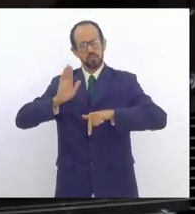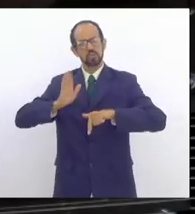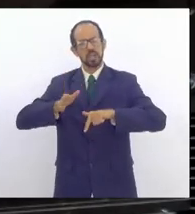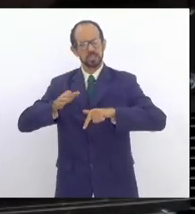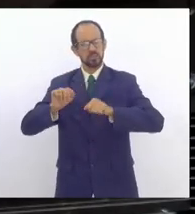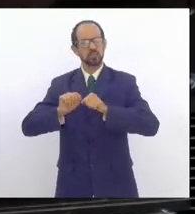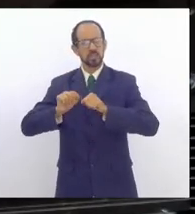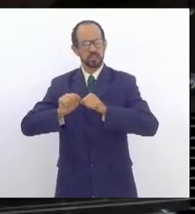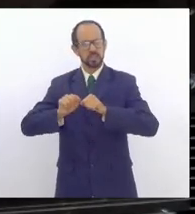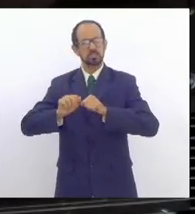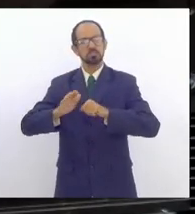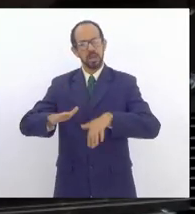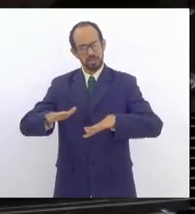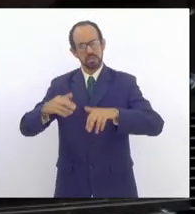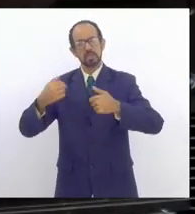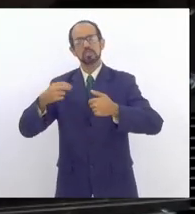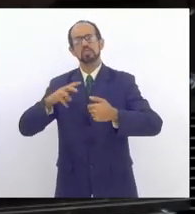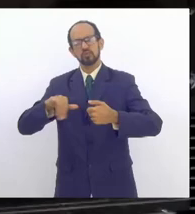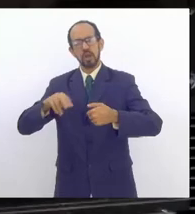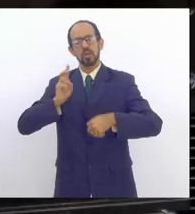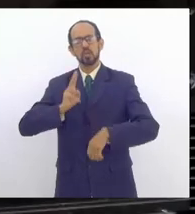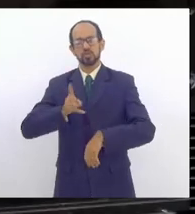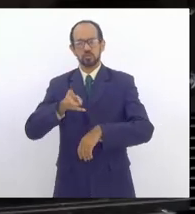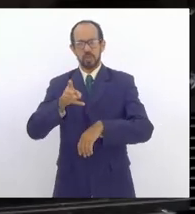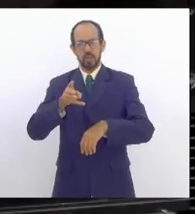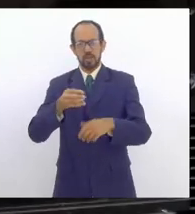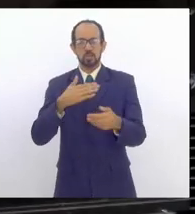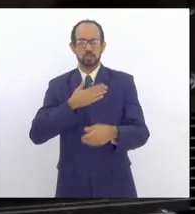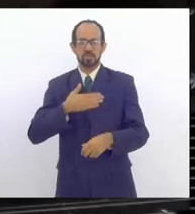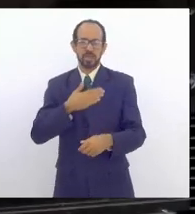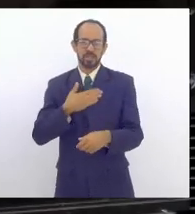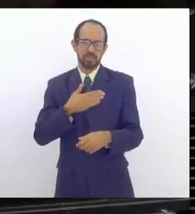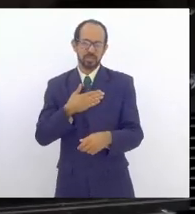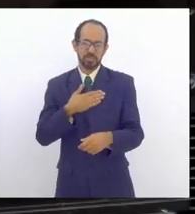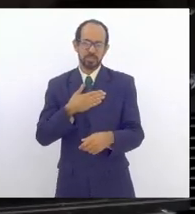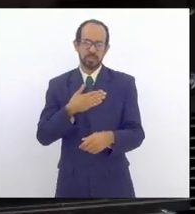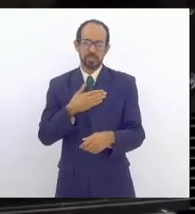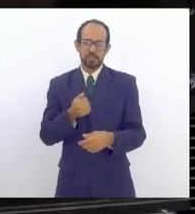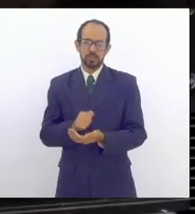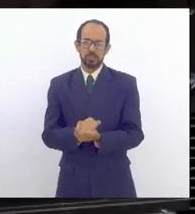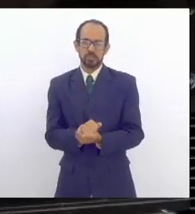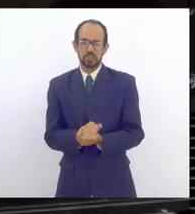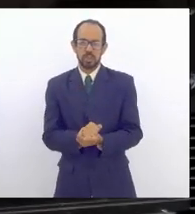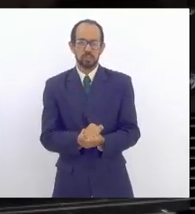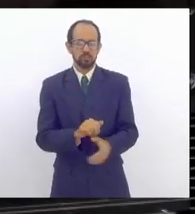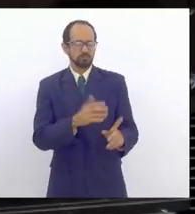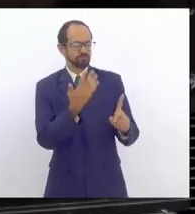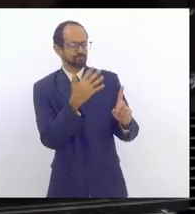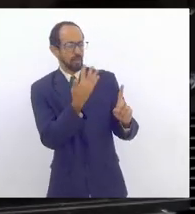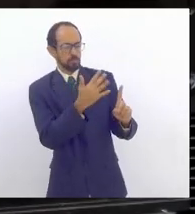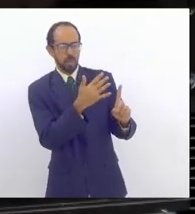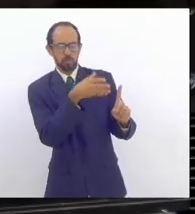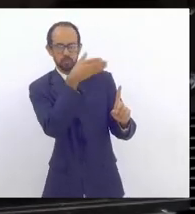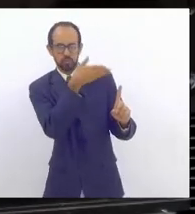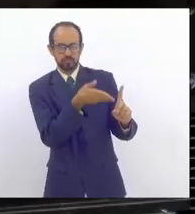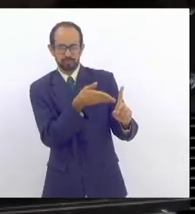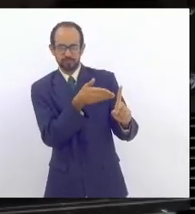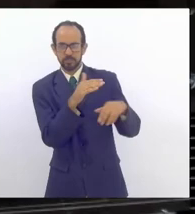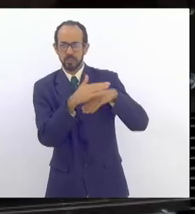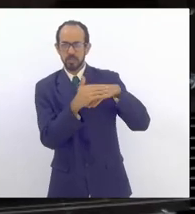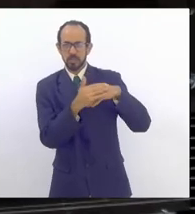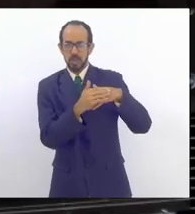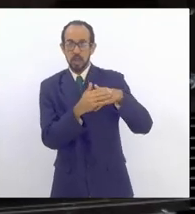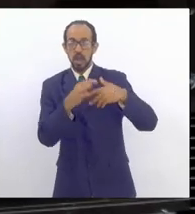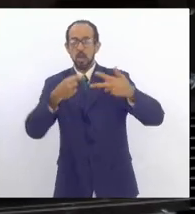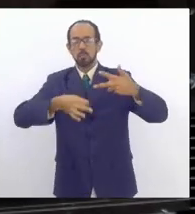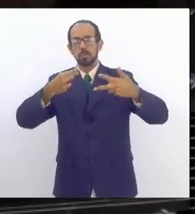fazer muito mais. Queria fazer uma menção muito carinhosa ao Poder Judiciário,